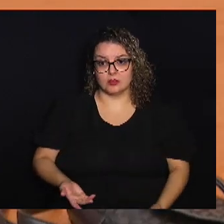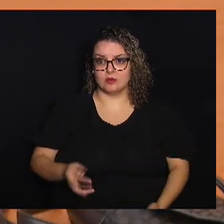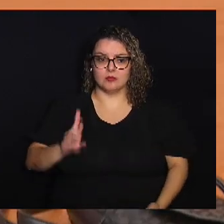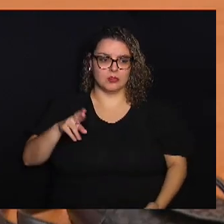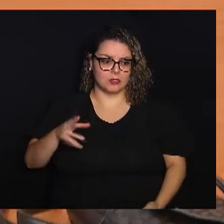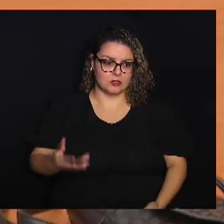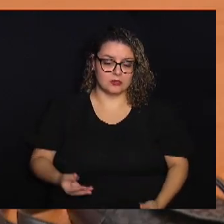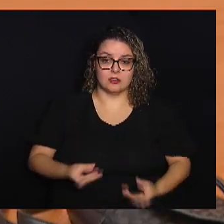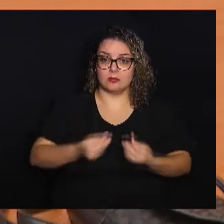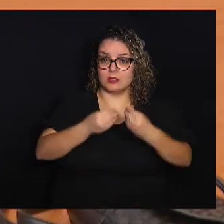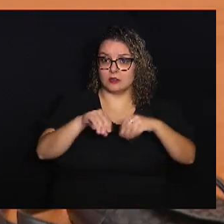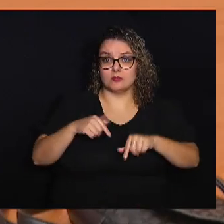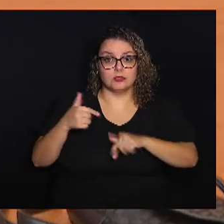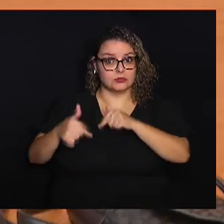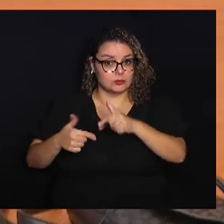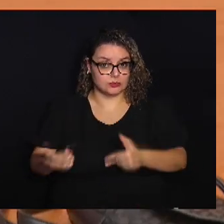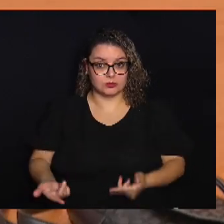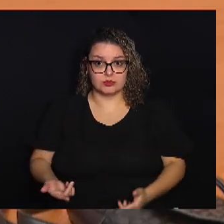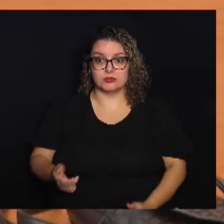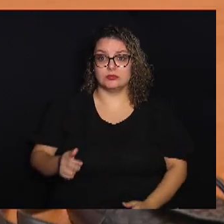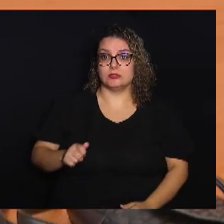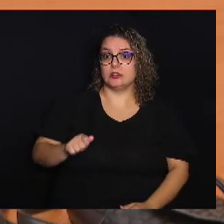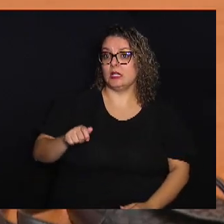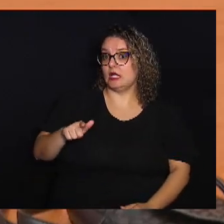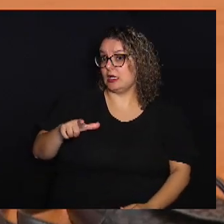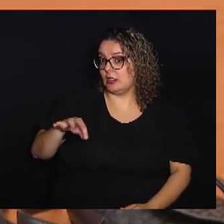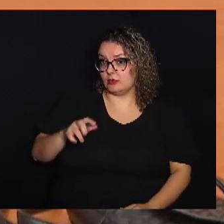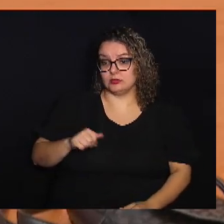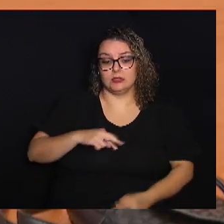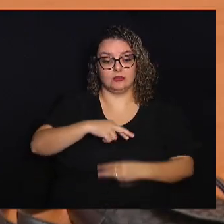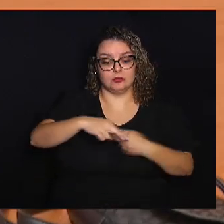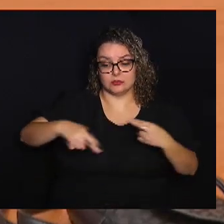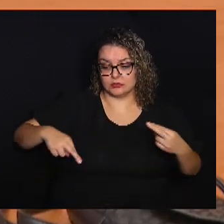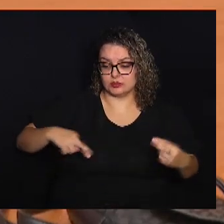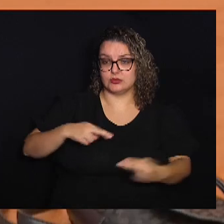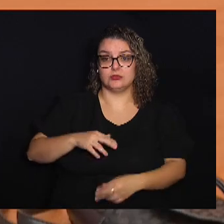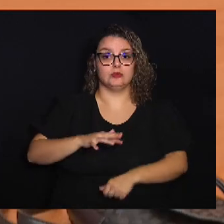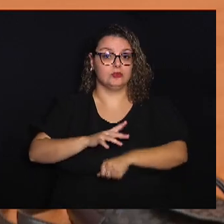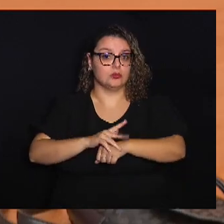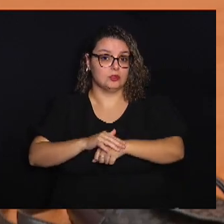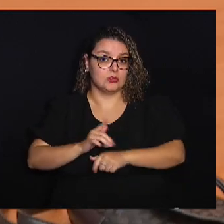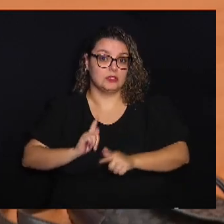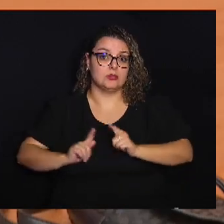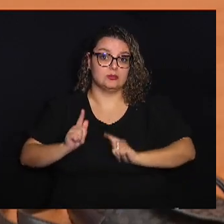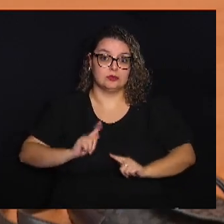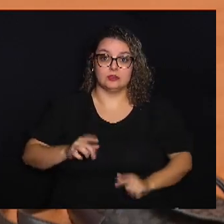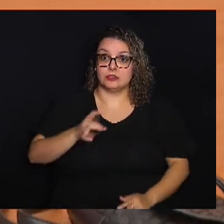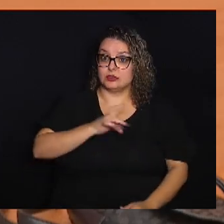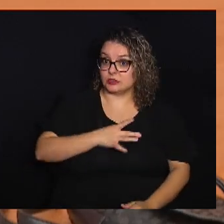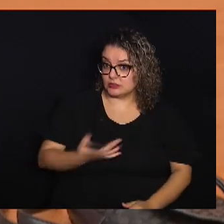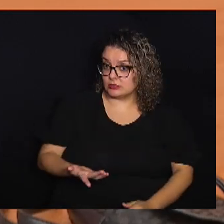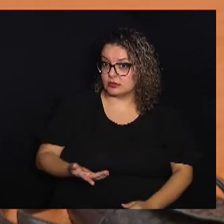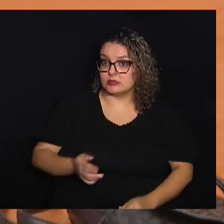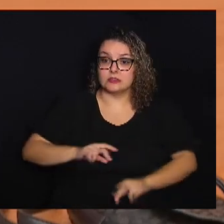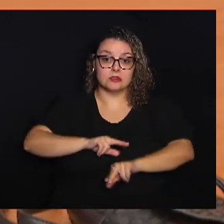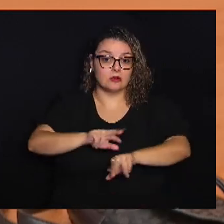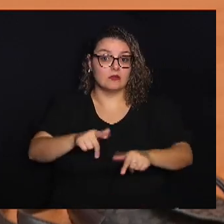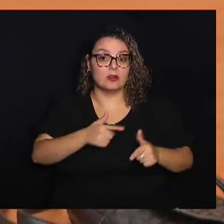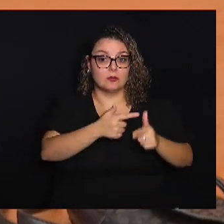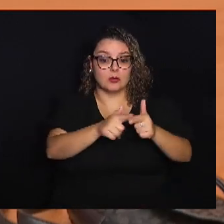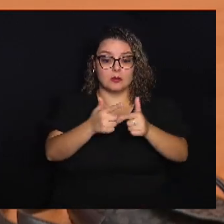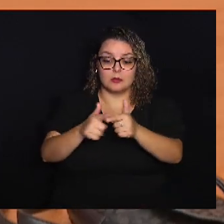da precarização do trabalho, da alta rotatividade, do adoecimento, da gestão pelo medo. São muitos problemas,